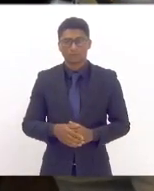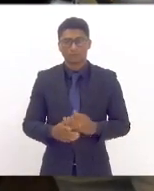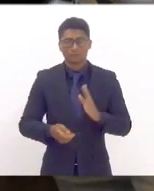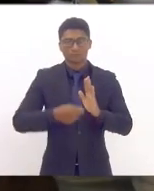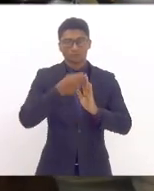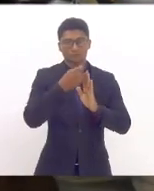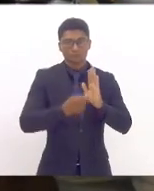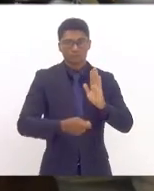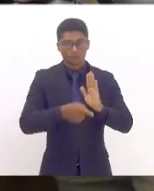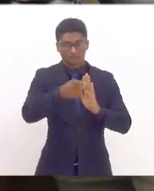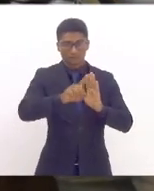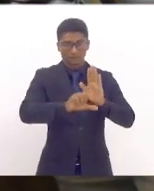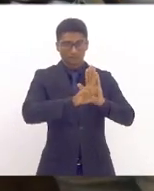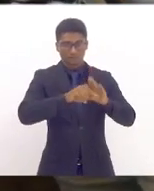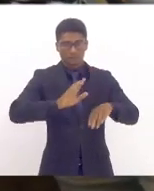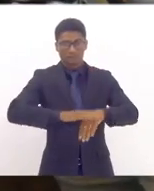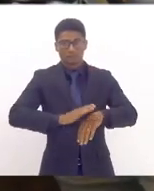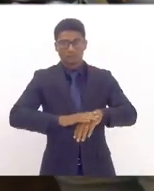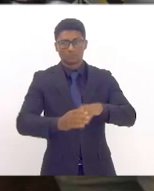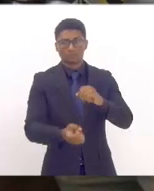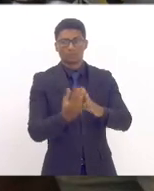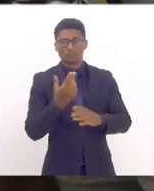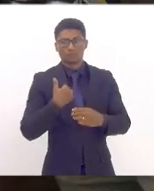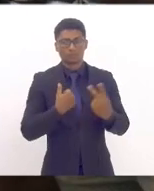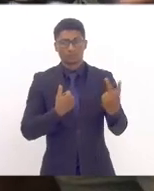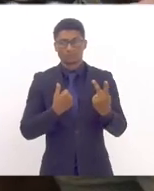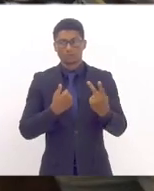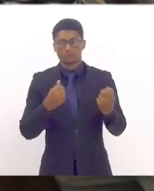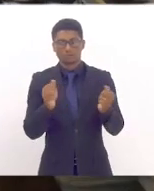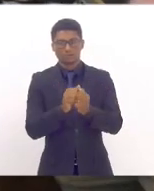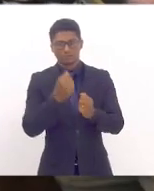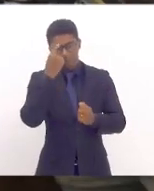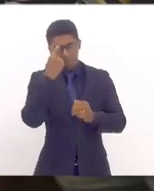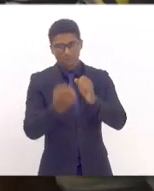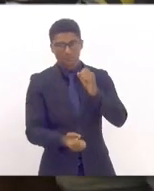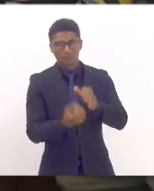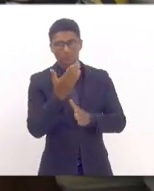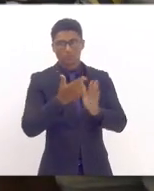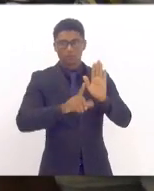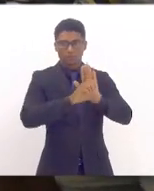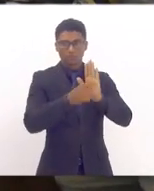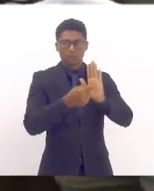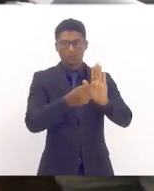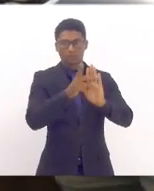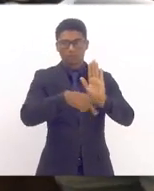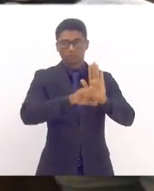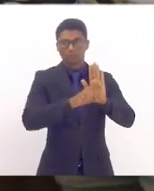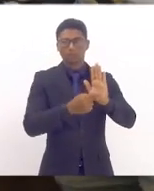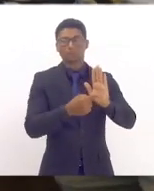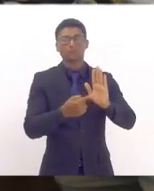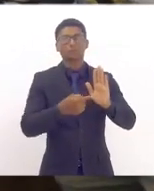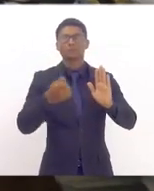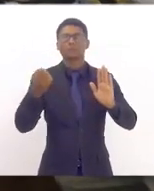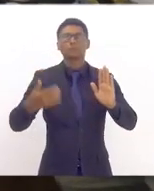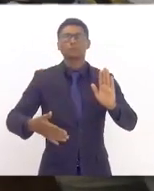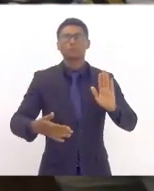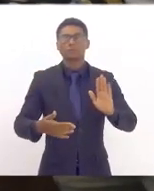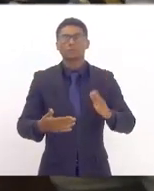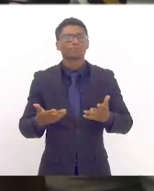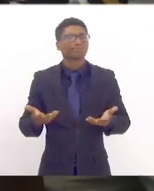da lei que vossa excelência autor junto comigo diz exatamente aonde incide